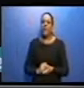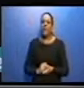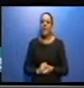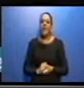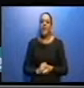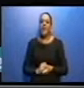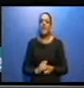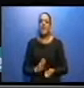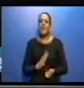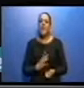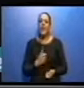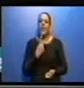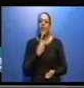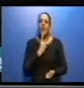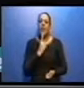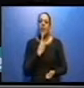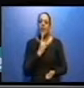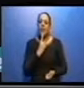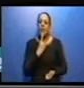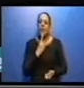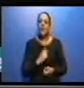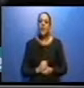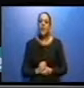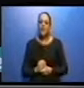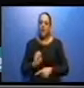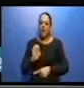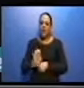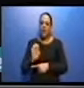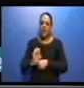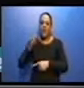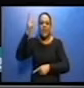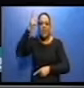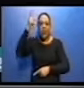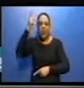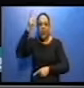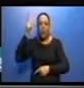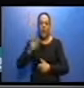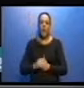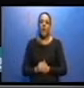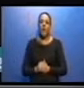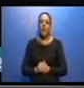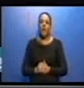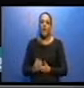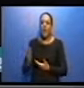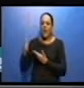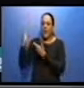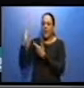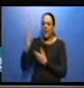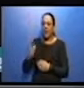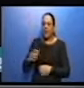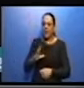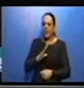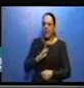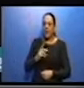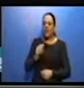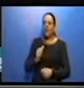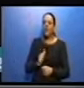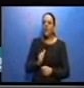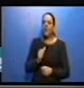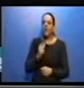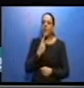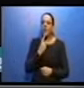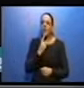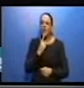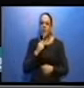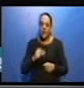região metropolitana aí do estado de São Paulo. A gente observa aqui o município núcleo de Campinas e as cidades adjacentes,